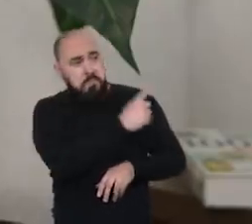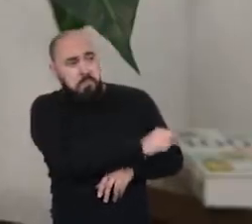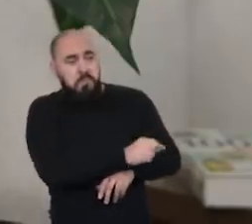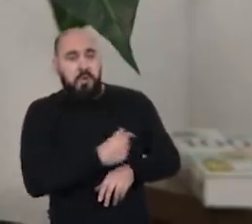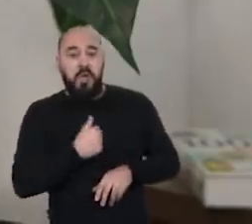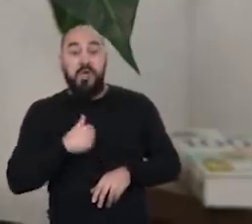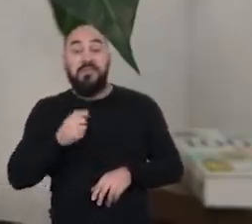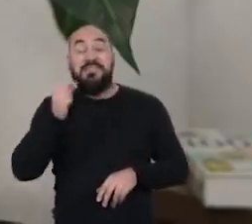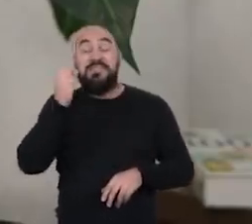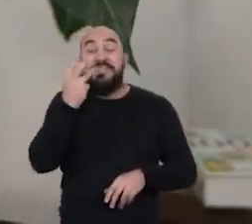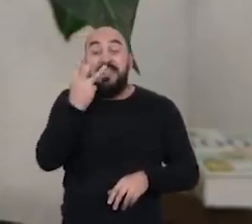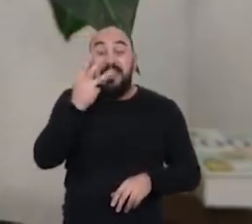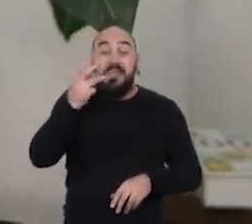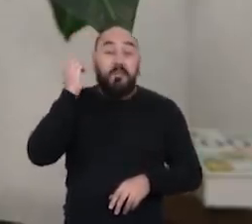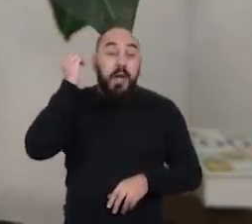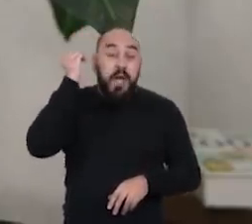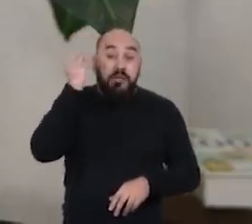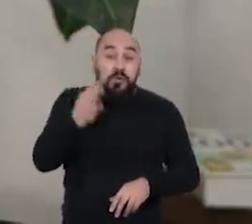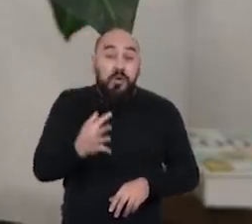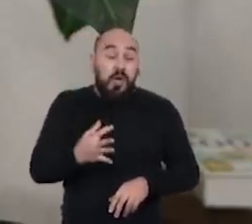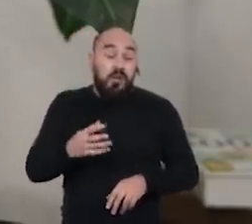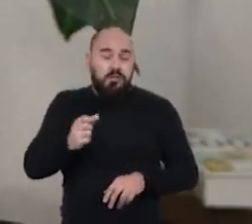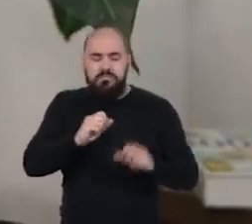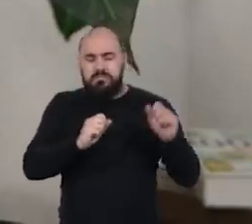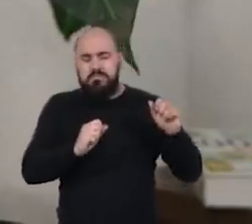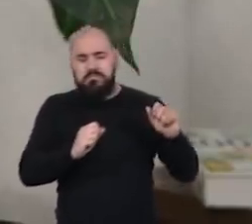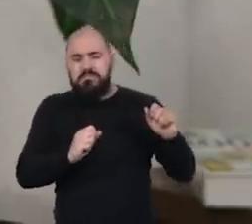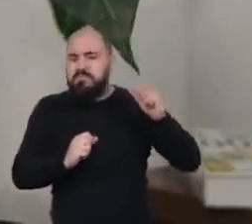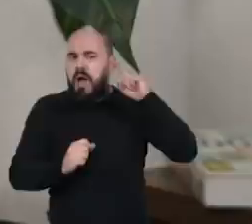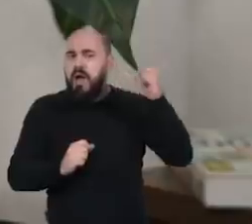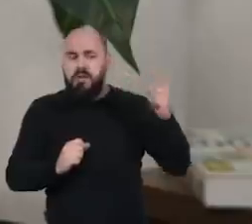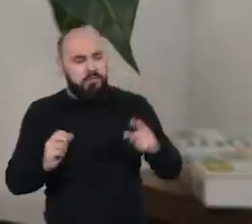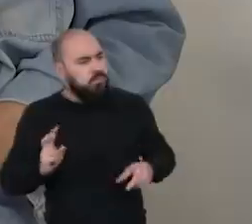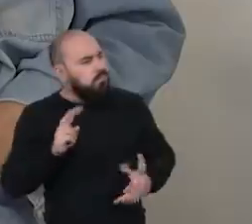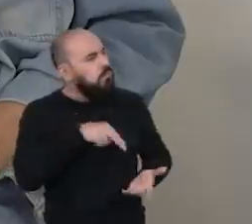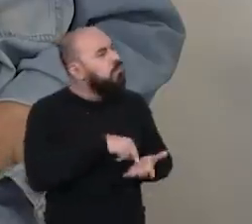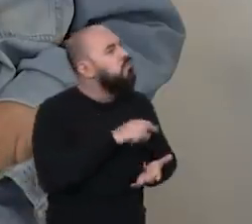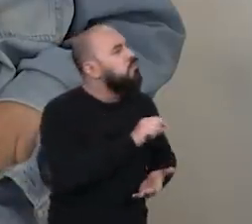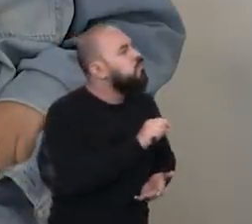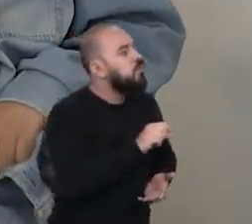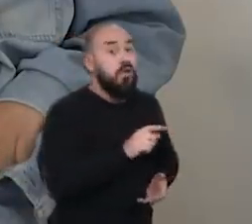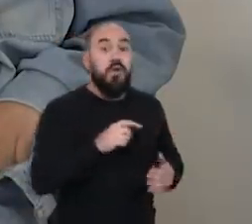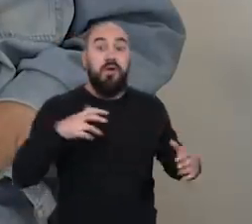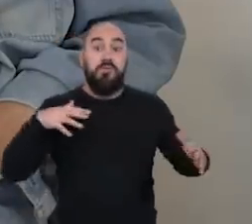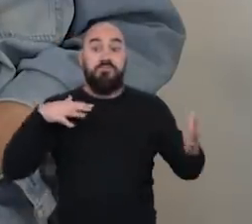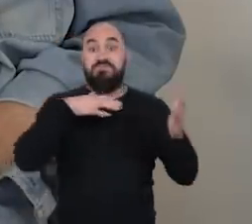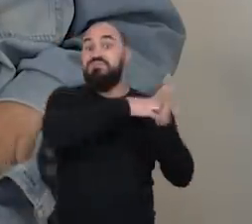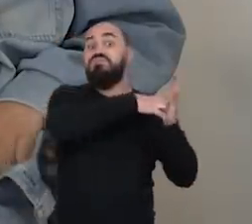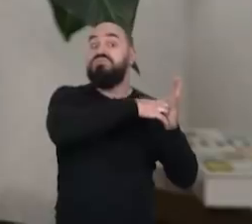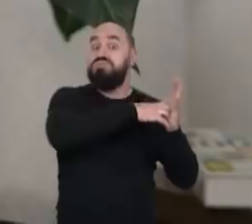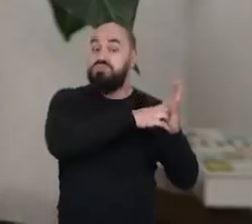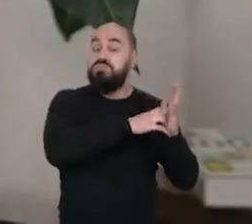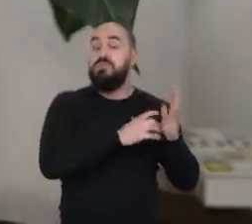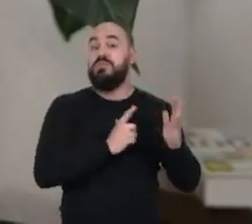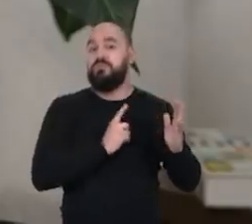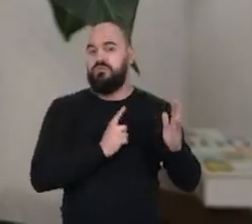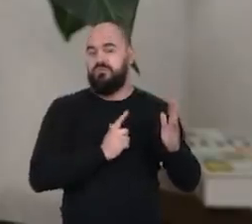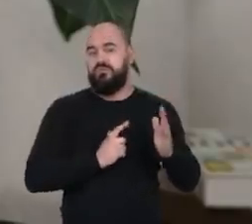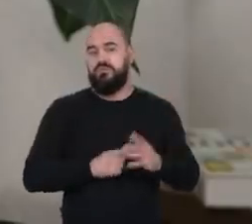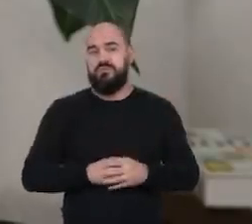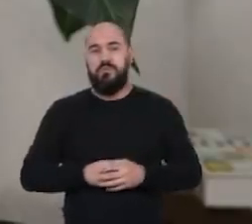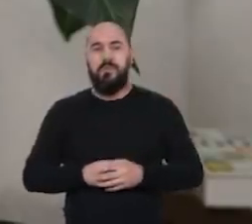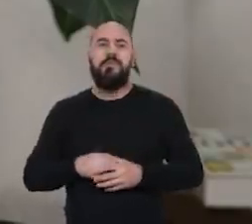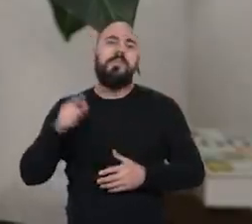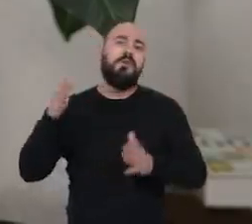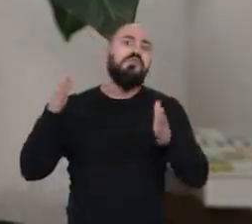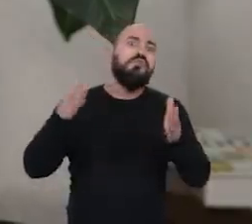a campainha tocando e avisando que o Felipe tinha sofrido um acidente de carro. Ah, aquele dia eu não lembro de quase nada. Quando a gente chega no